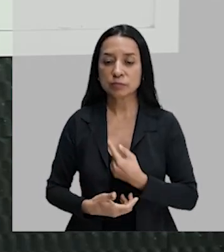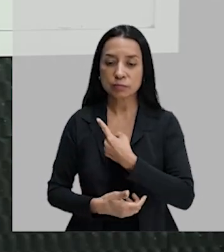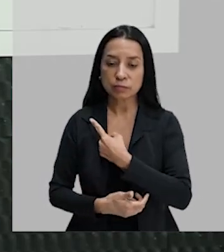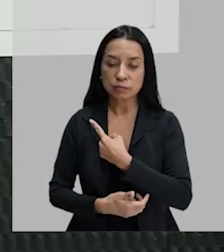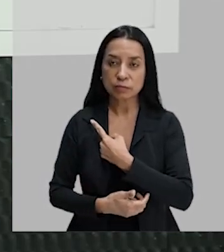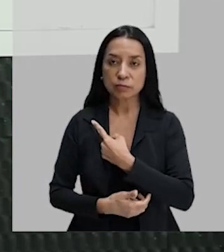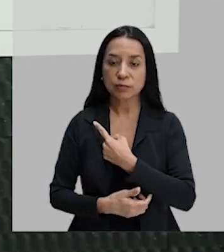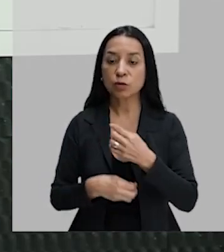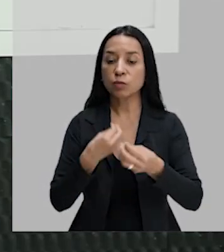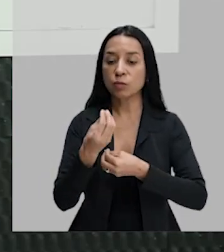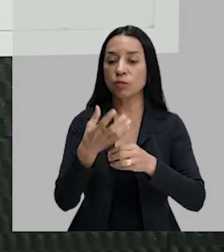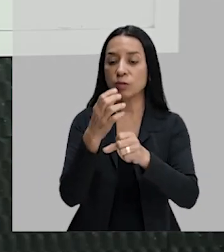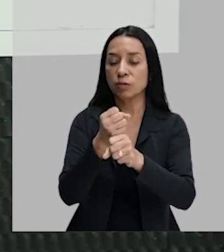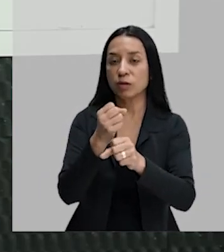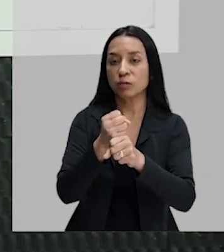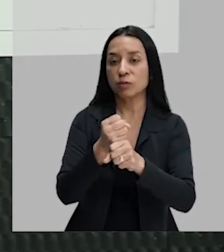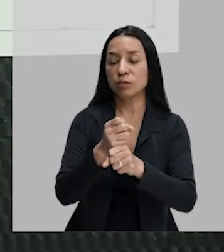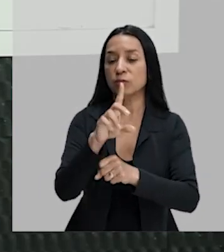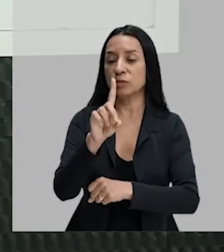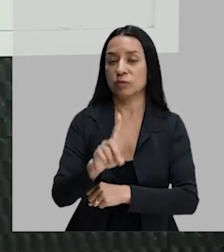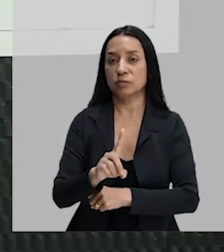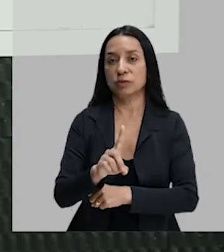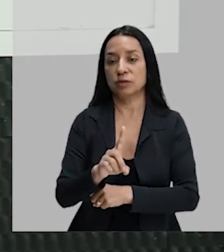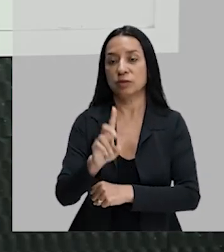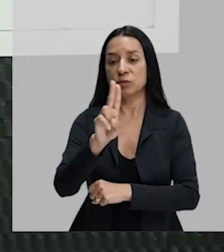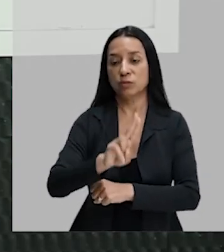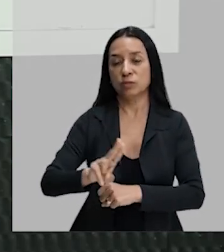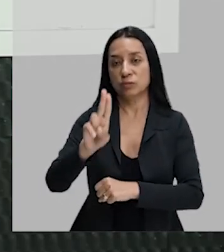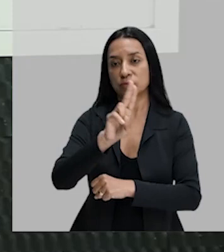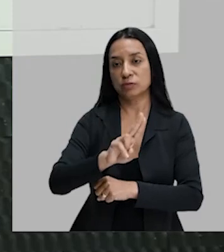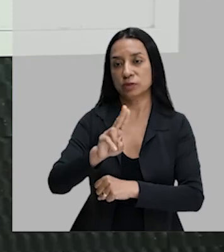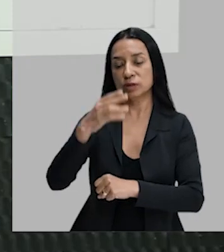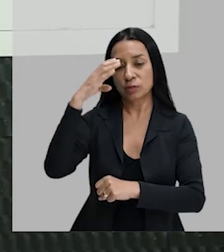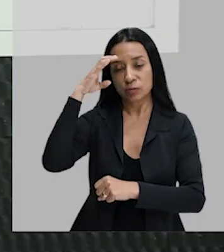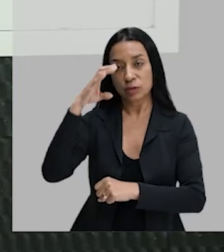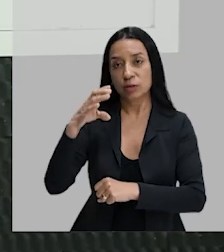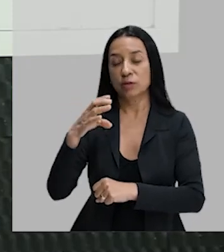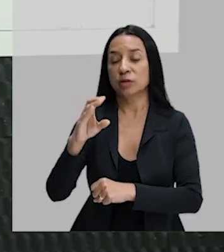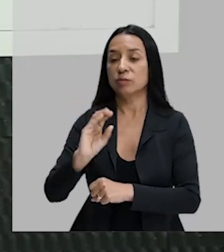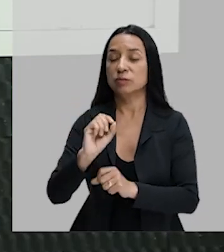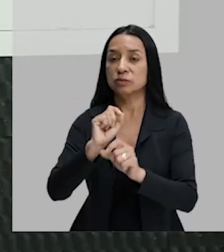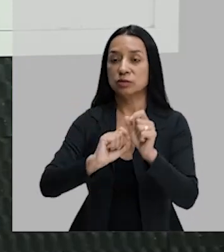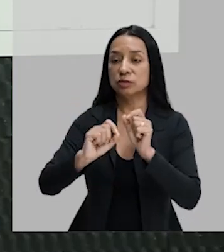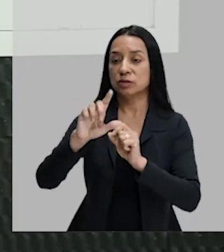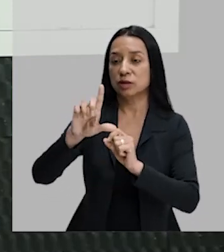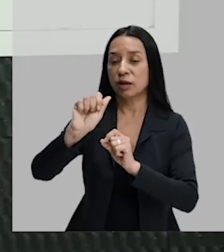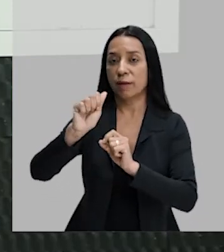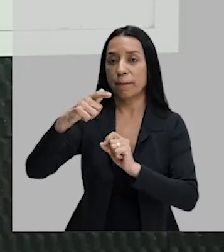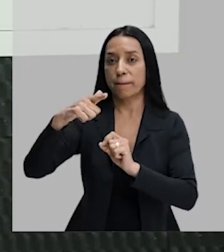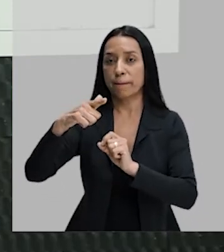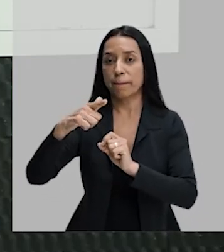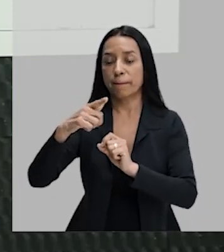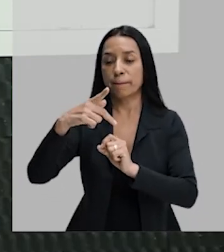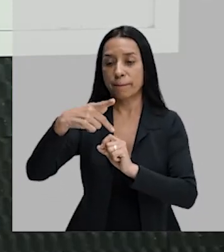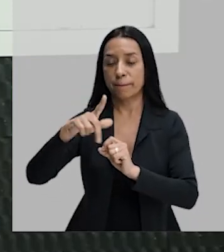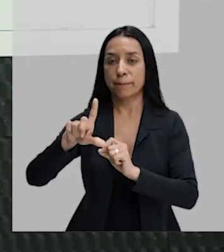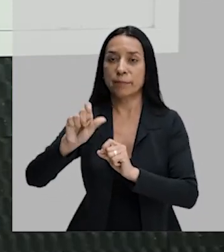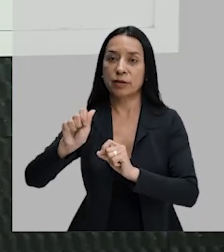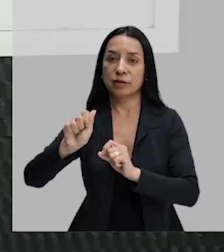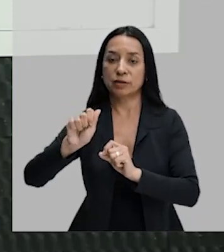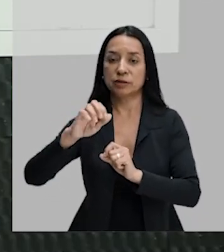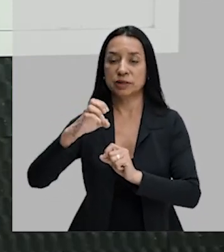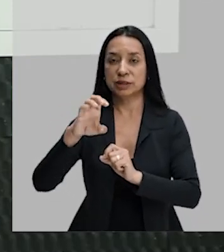então como é que você calcula o determinante aí usando teorema de La Paz então determinante dessa